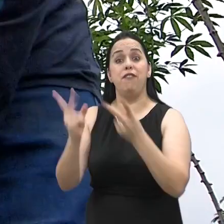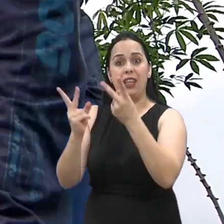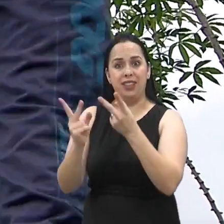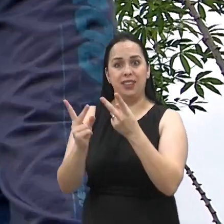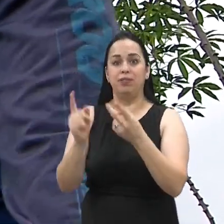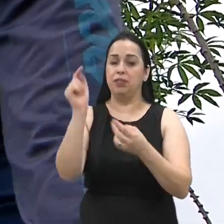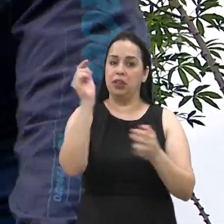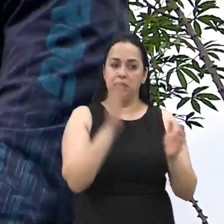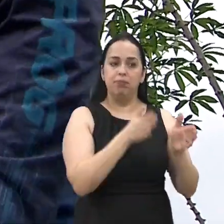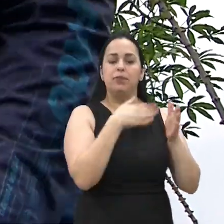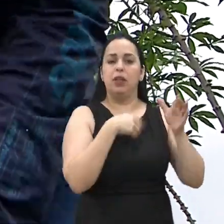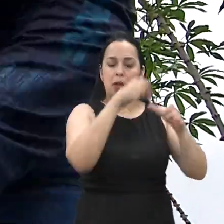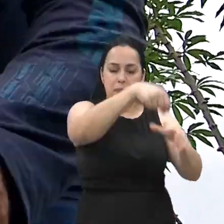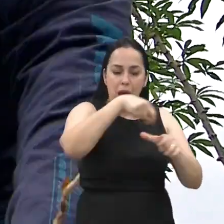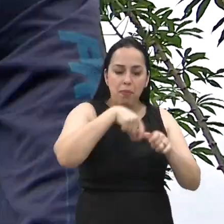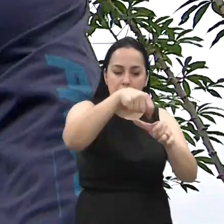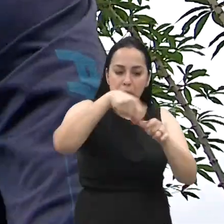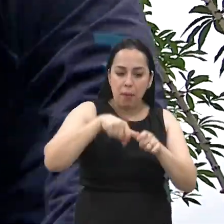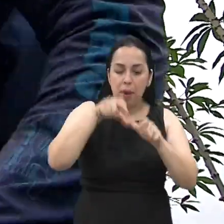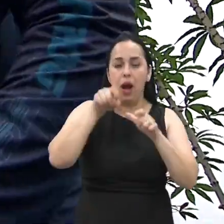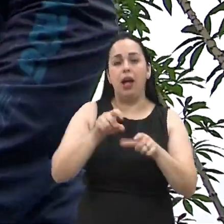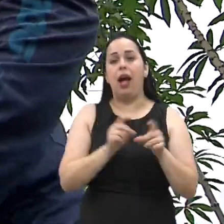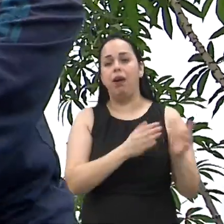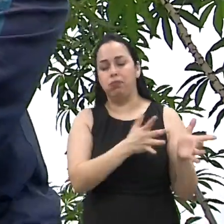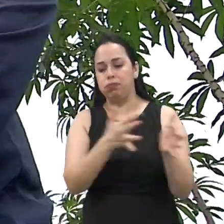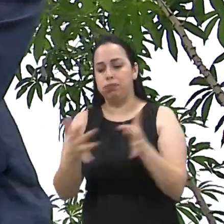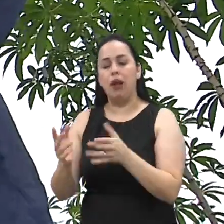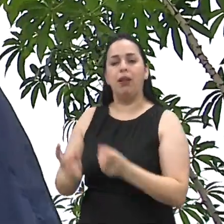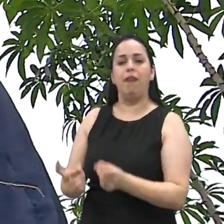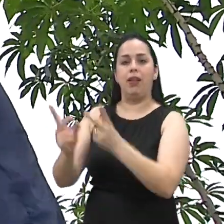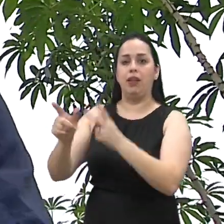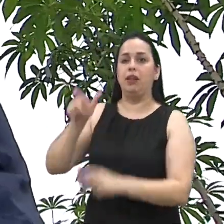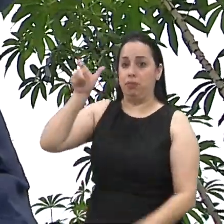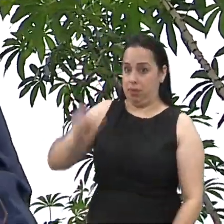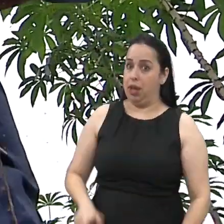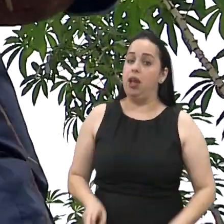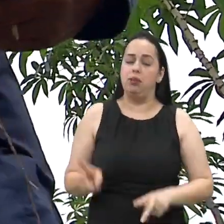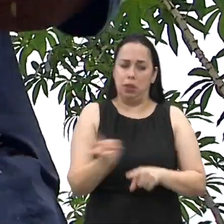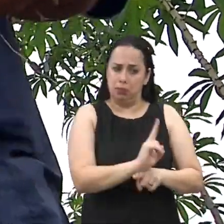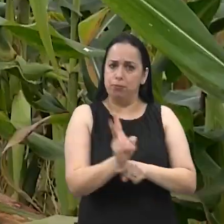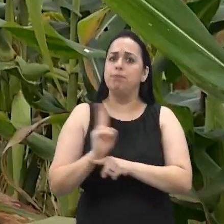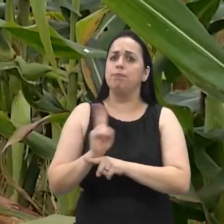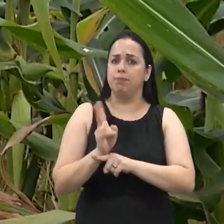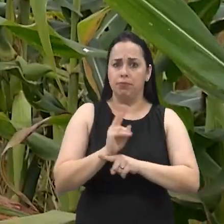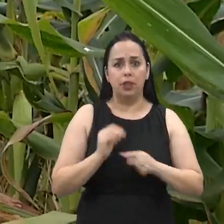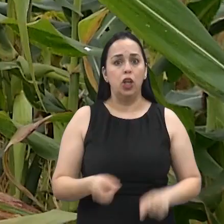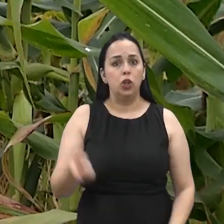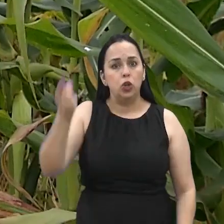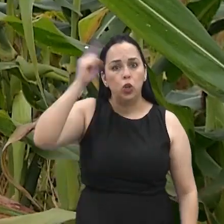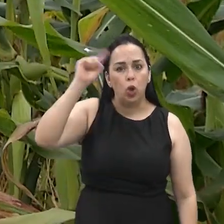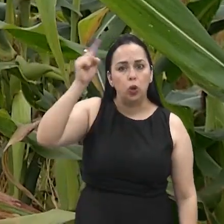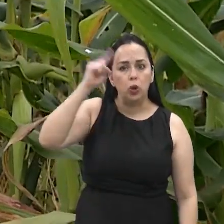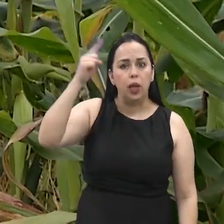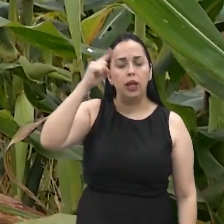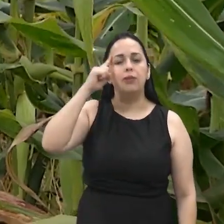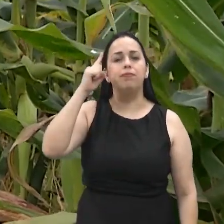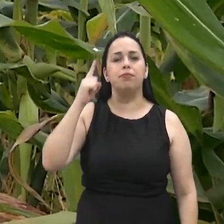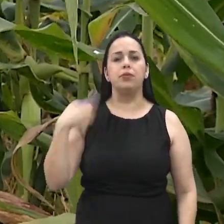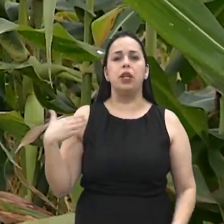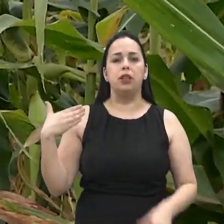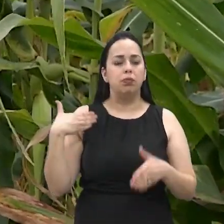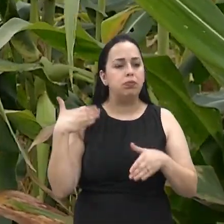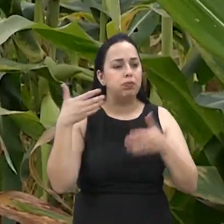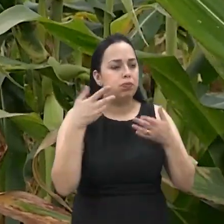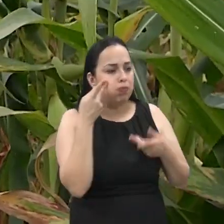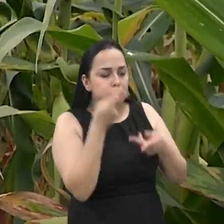Todos os processos, desde o plantio até a venda, claro, são acompanhados por ele de perto. Todos os dias, na verdade, a gente está aqui